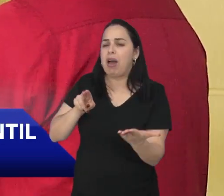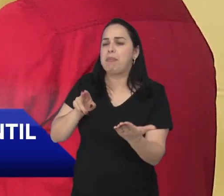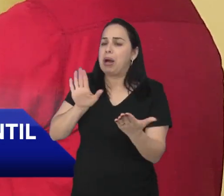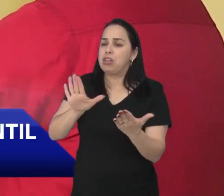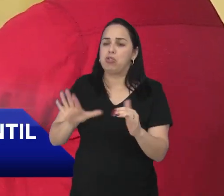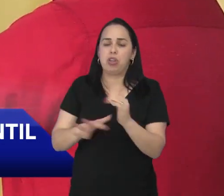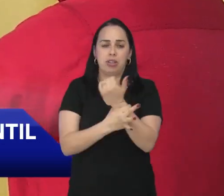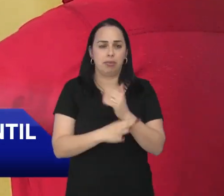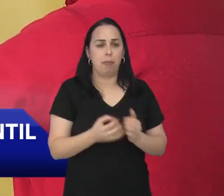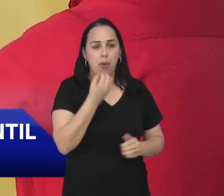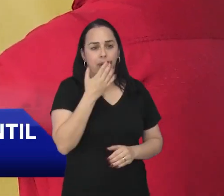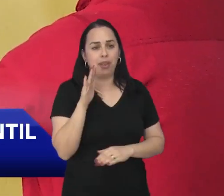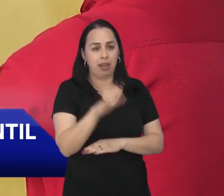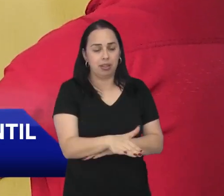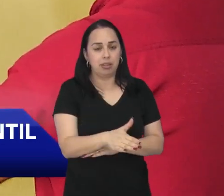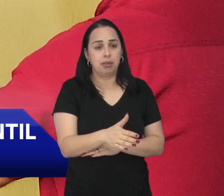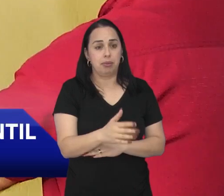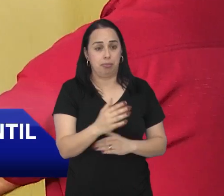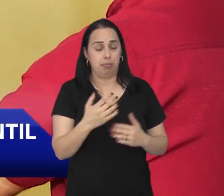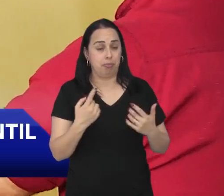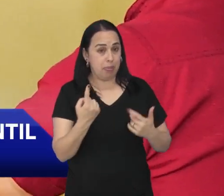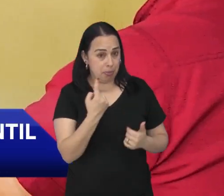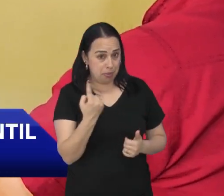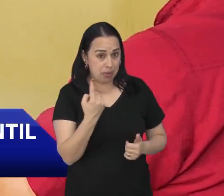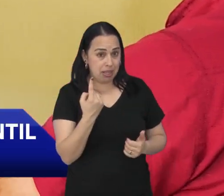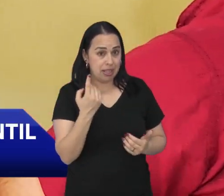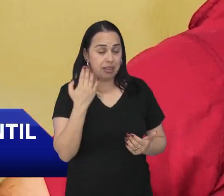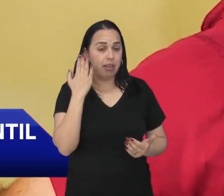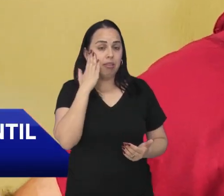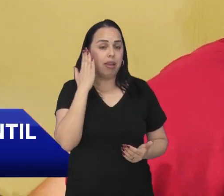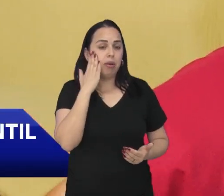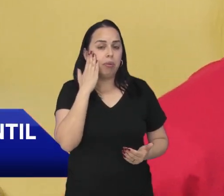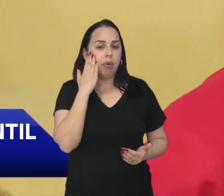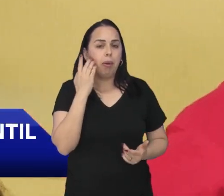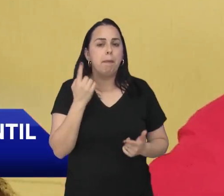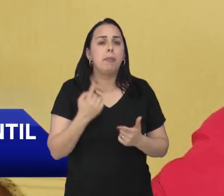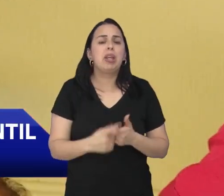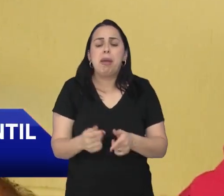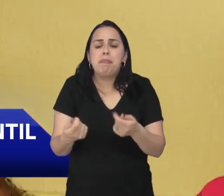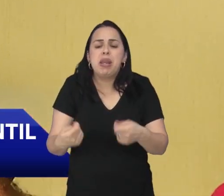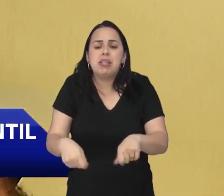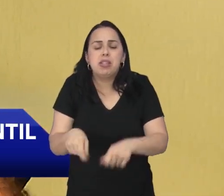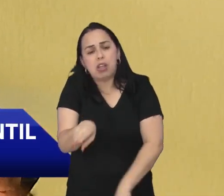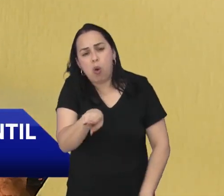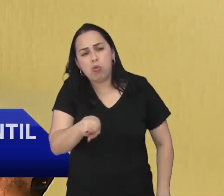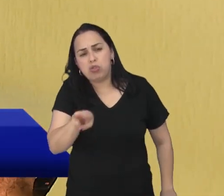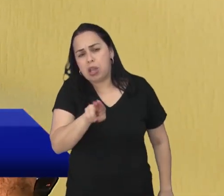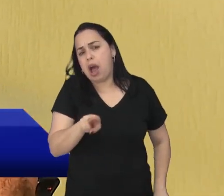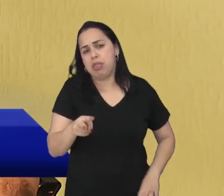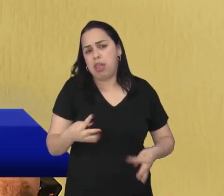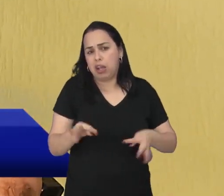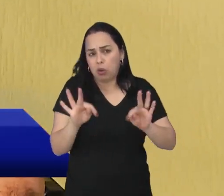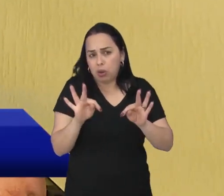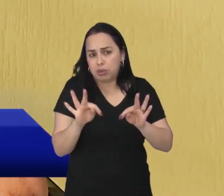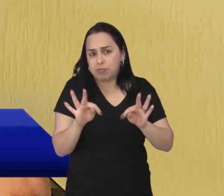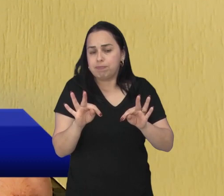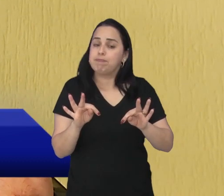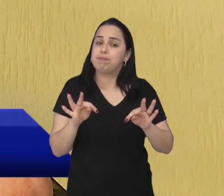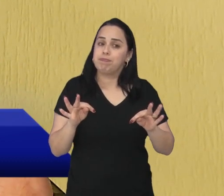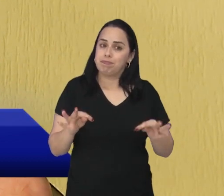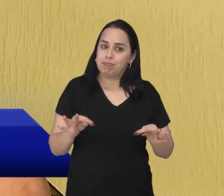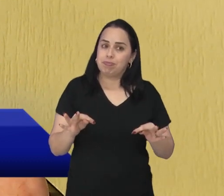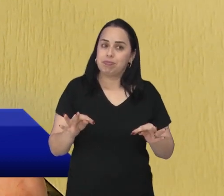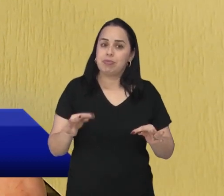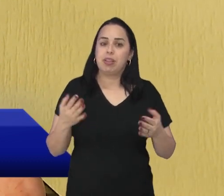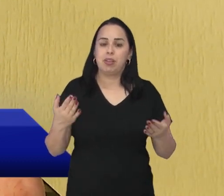adolescentes. Boa tarde. Primeiramente, uma forma mais segura é entender qual que é a demanda, né? Por que precisam tanto dessa tecnologia, ainda mais quando a